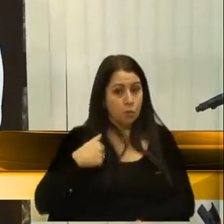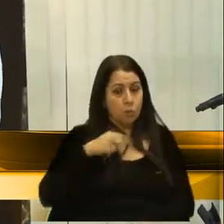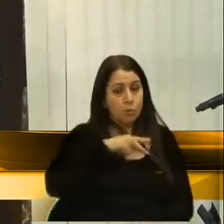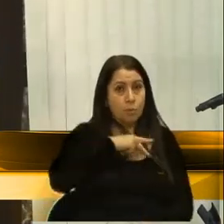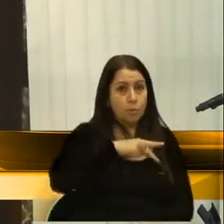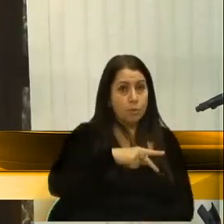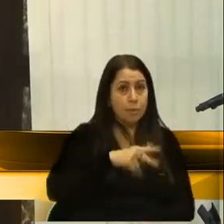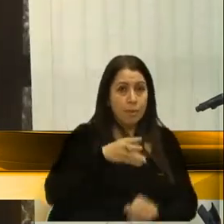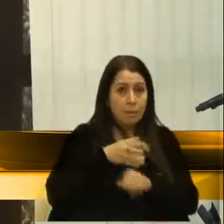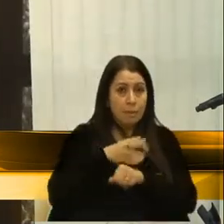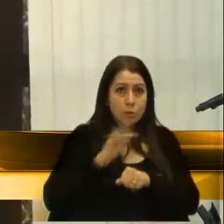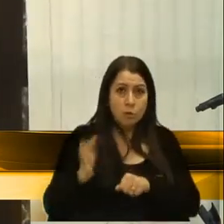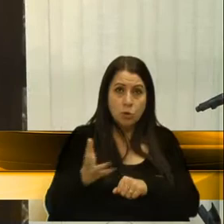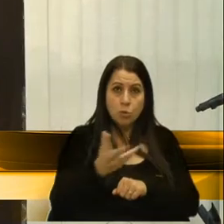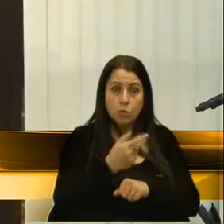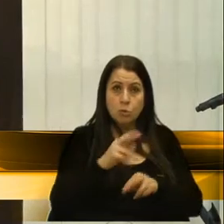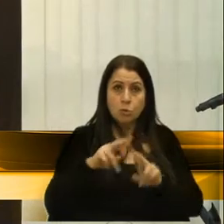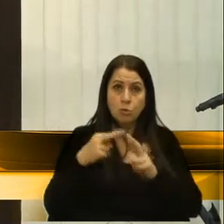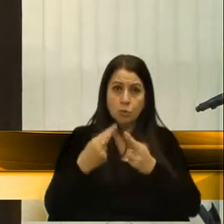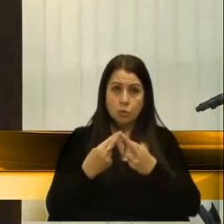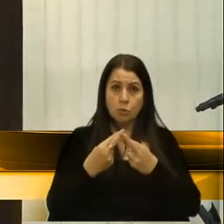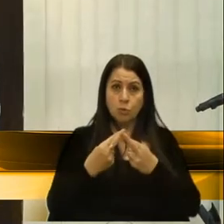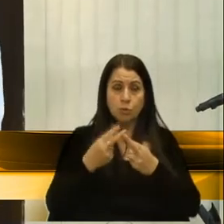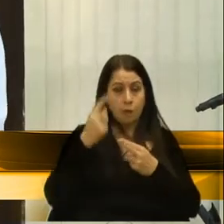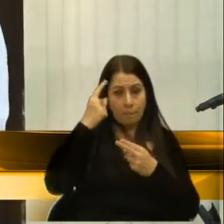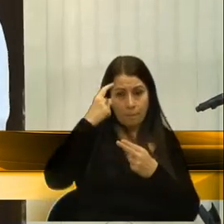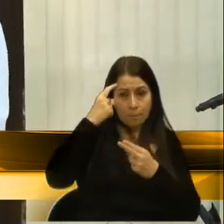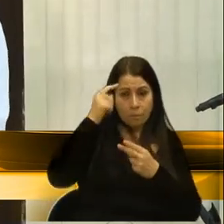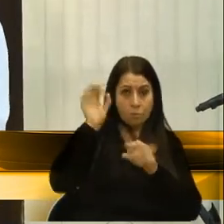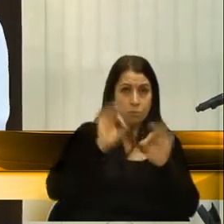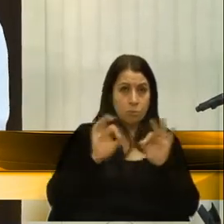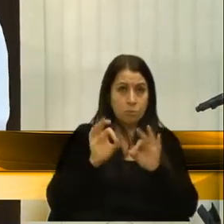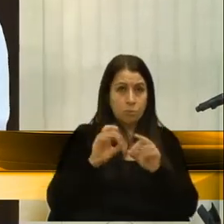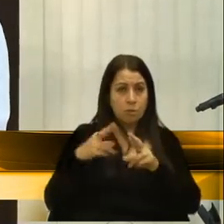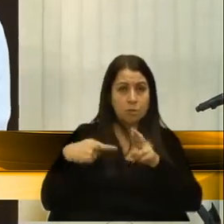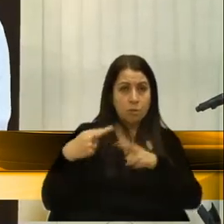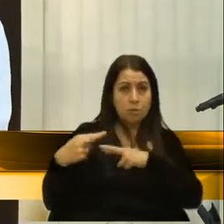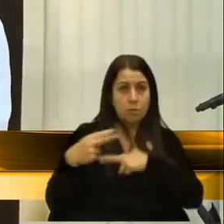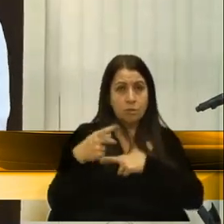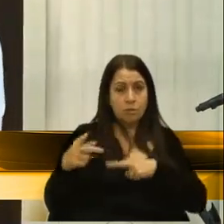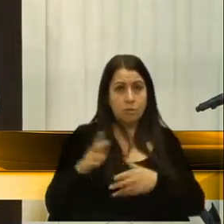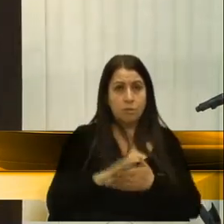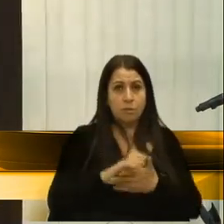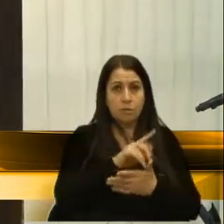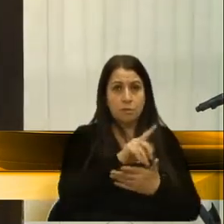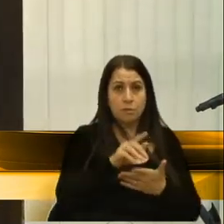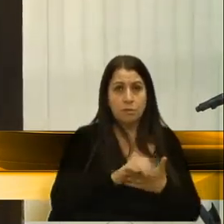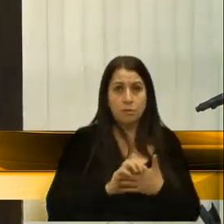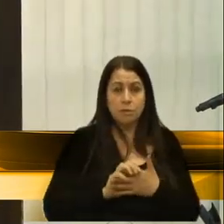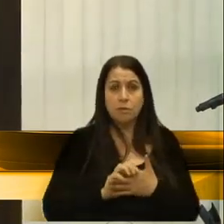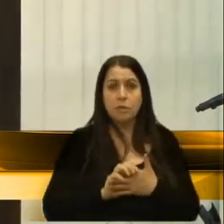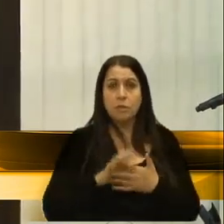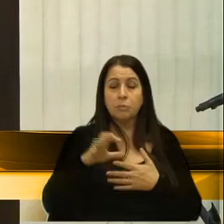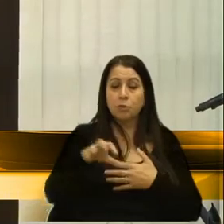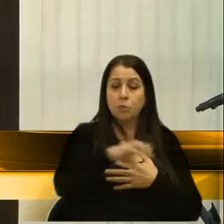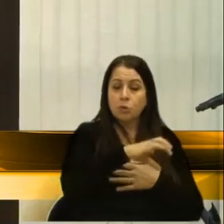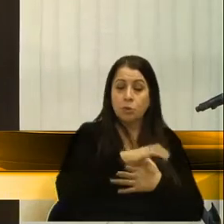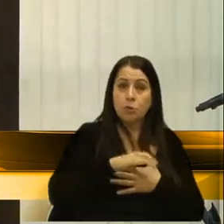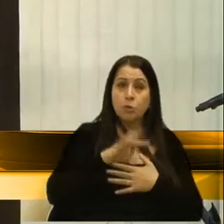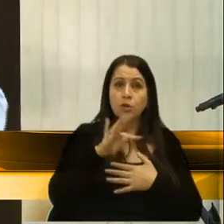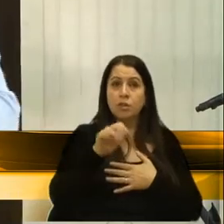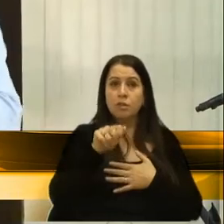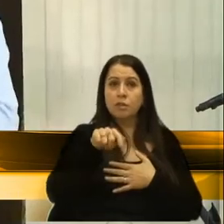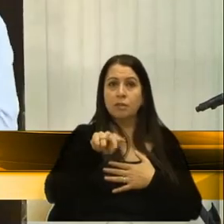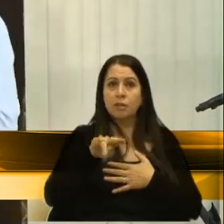Participou de todas as reuniões que a gente pensou, inclusive uma reforma administrativa. Dialogamos com o setor de taquigrafia, que